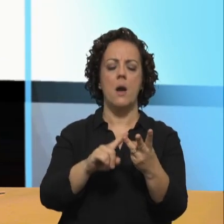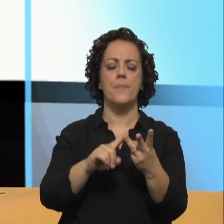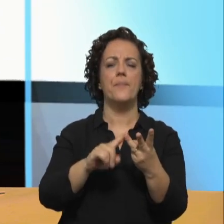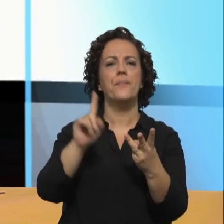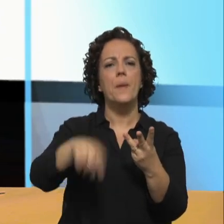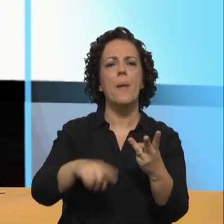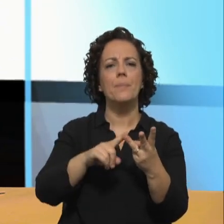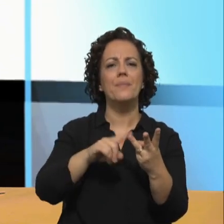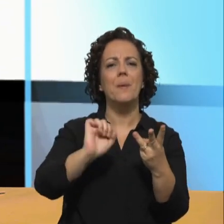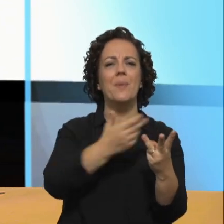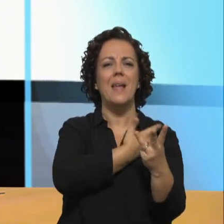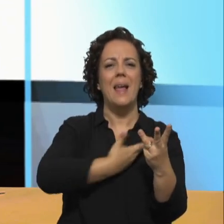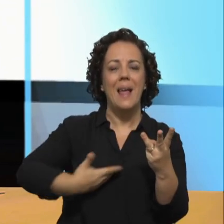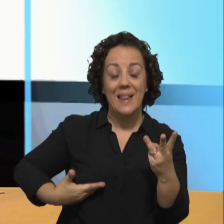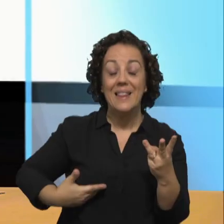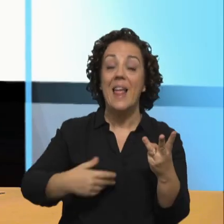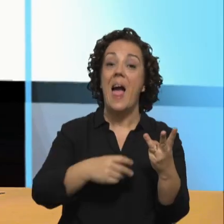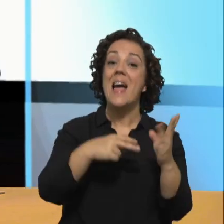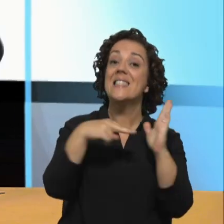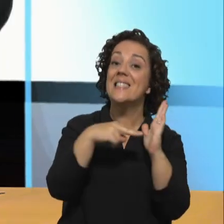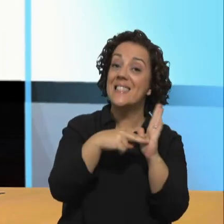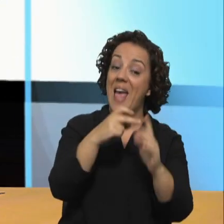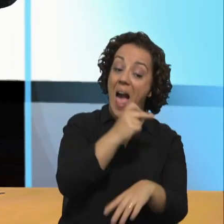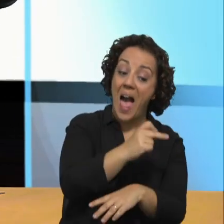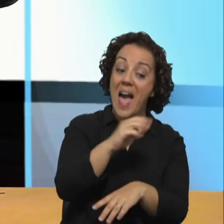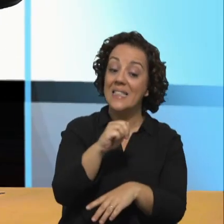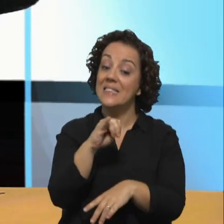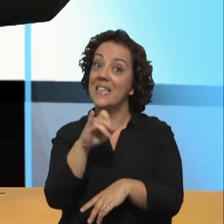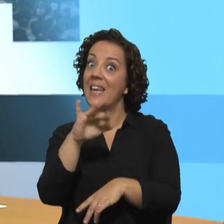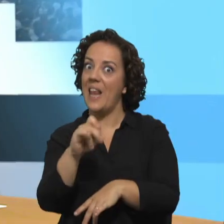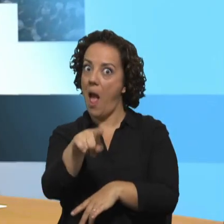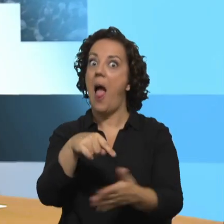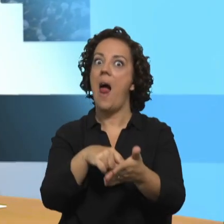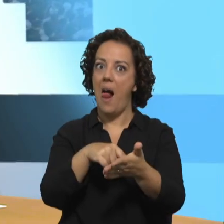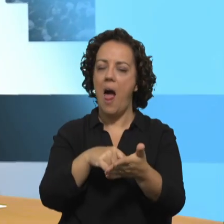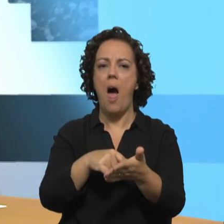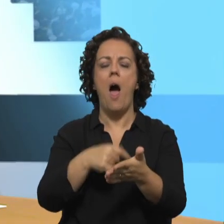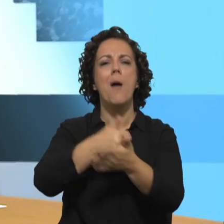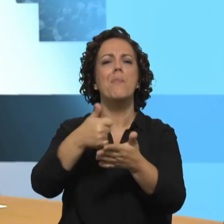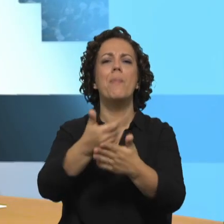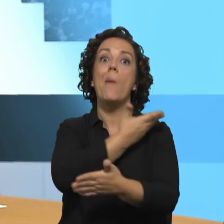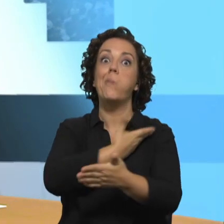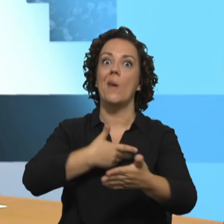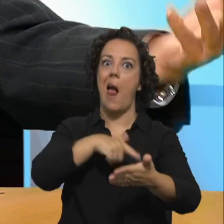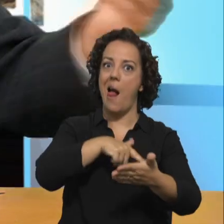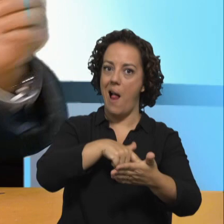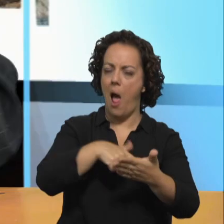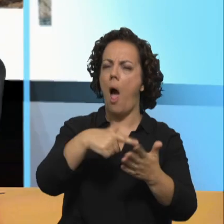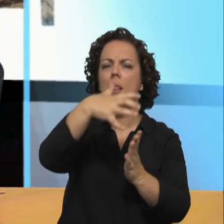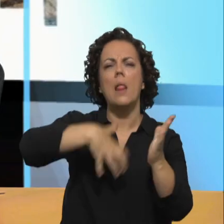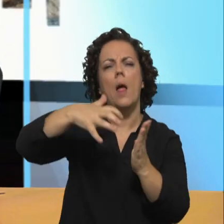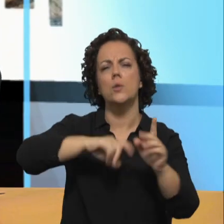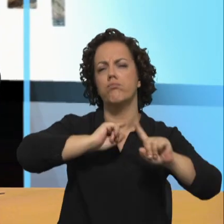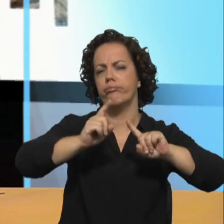na antiga Assíria, Nínive. Isso está muito comentado no Antigo Testamento, não é? No Antigo Testamento, naturalmente, nós temos N textos sobre